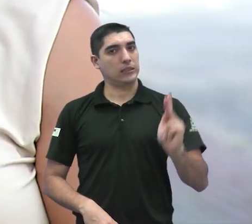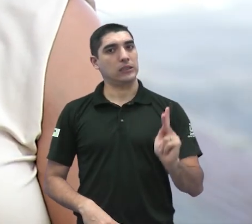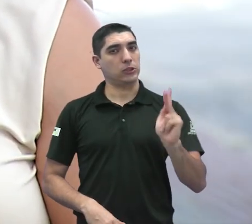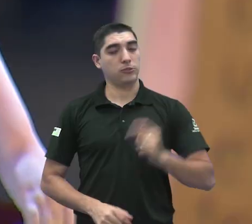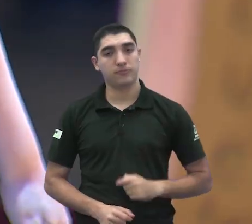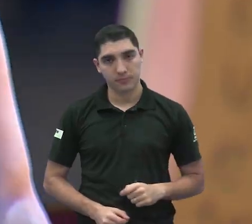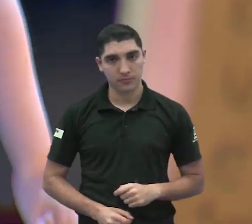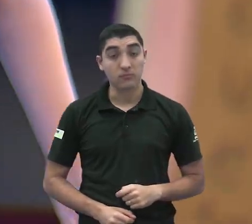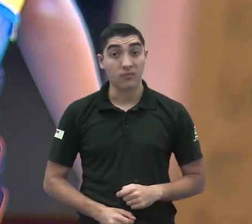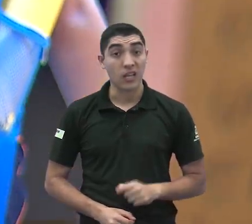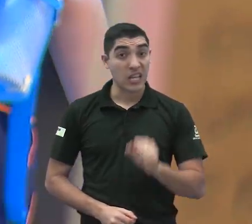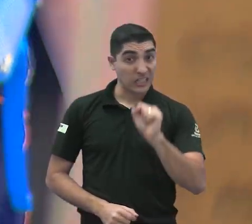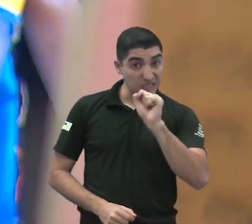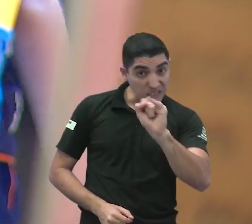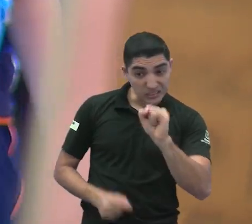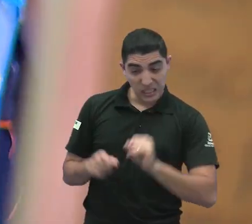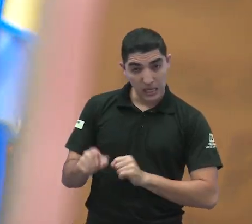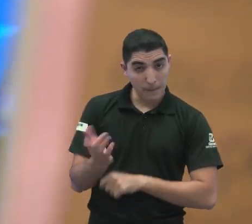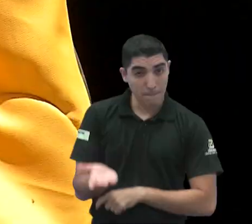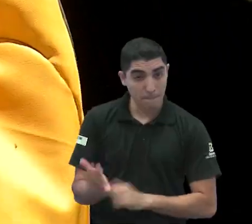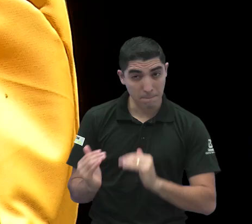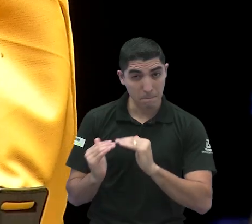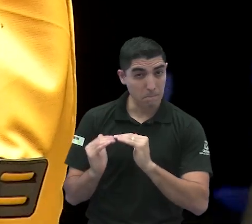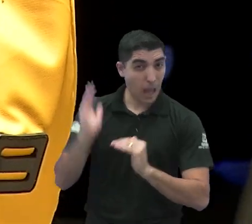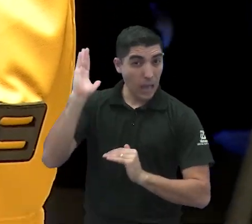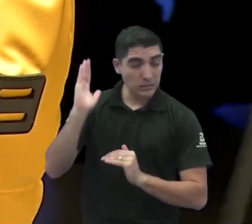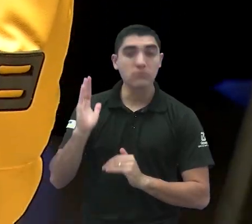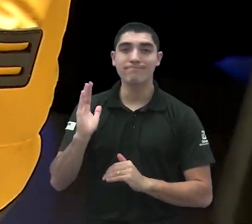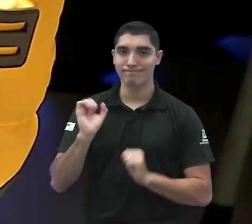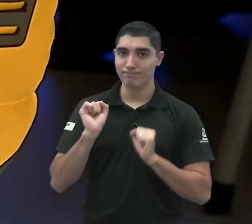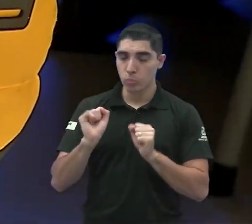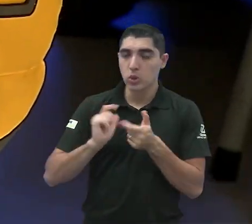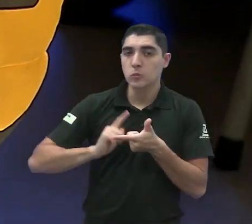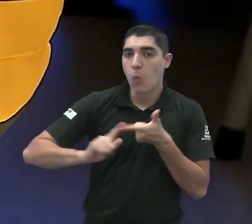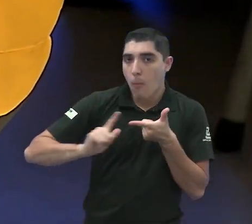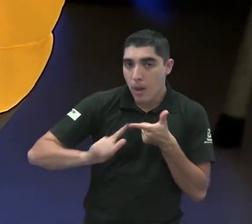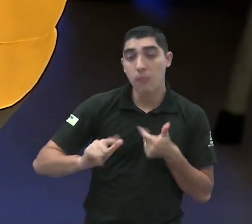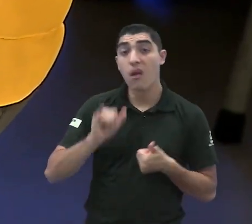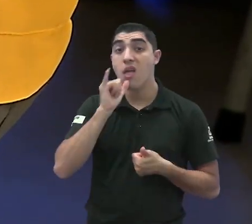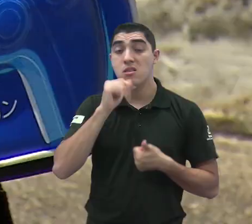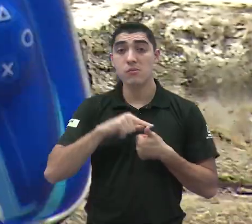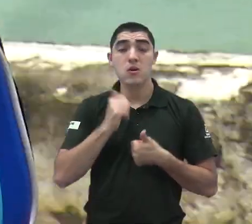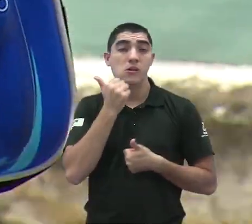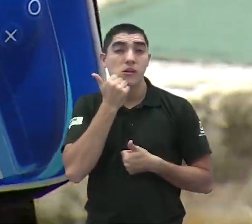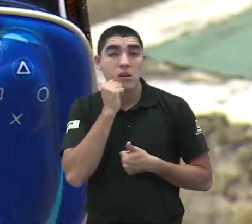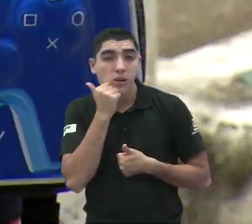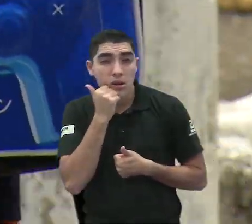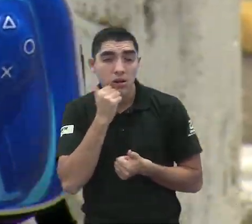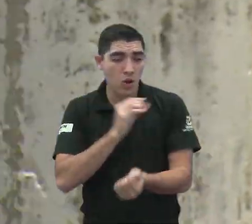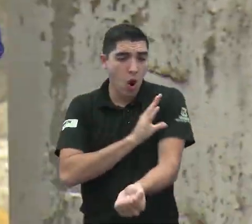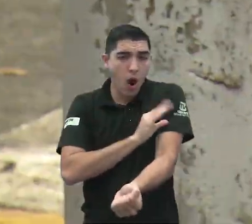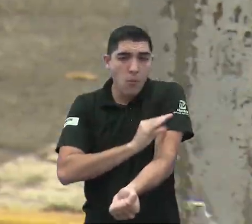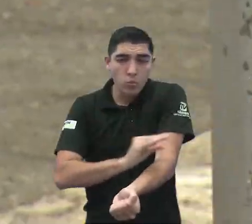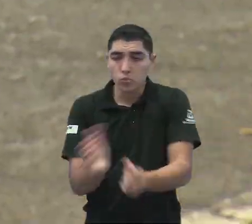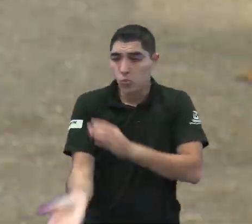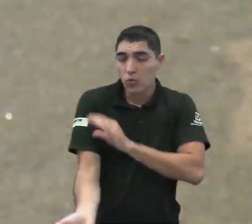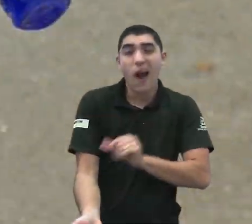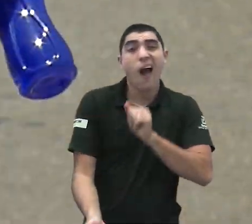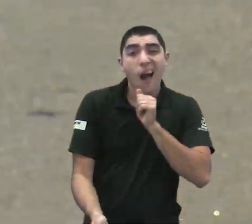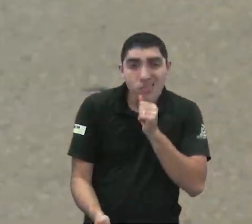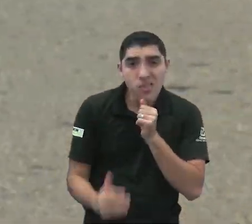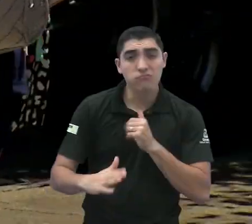quilos. Ultrapassar esses limites pode trazer consequências. Como ossos e músculos ainda estão